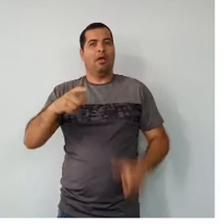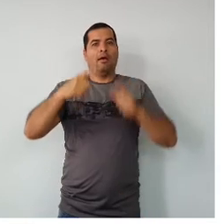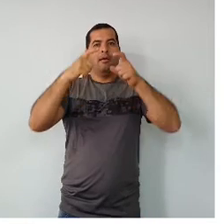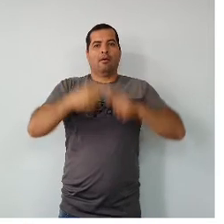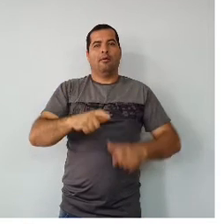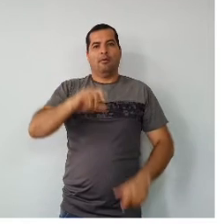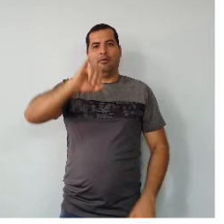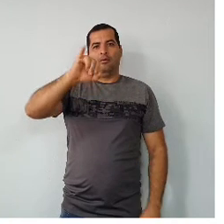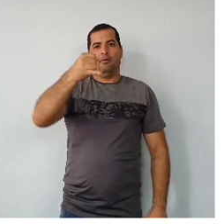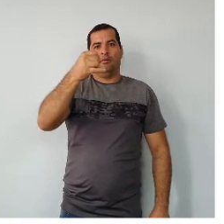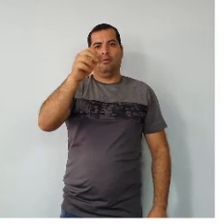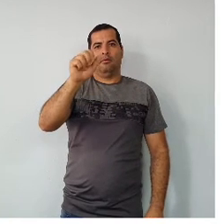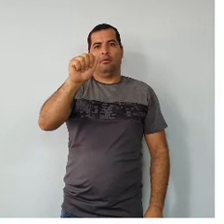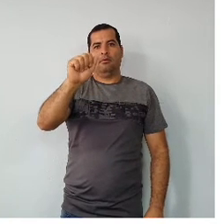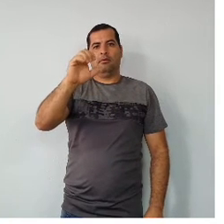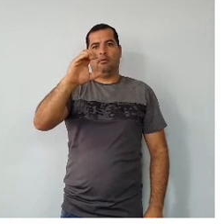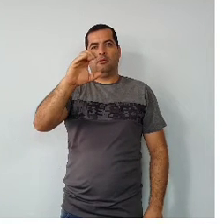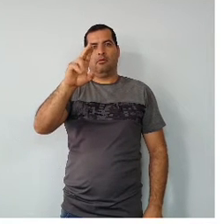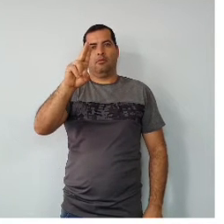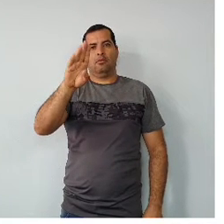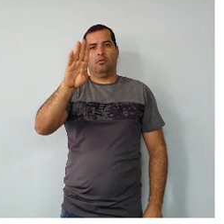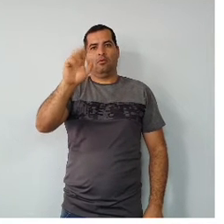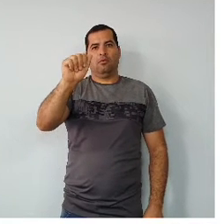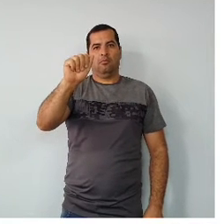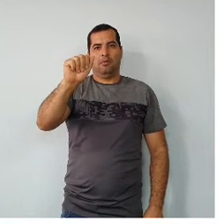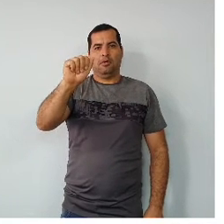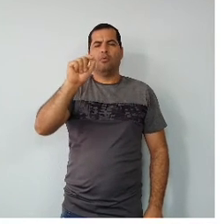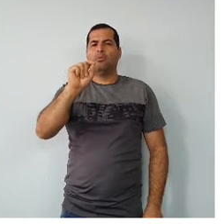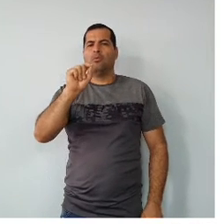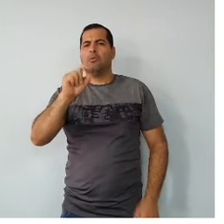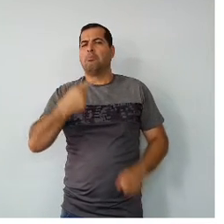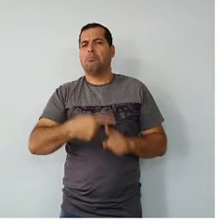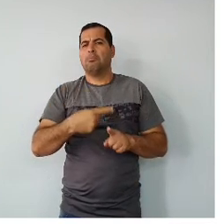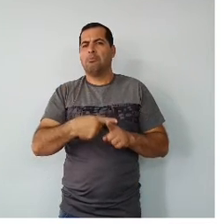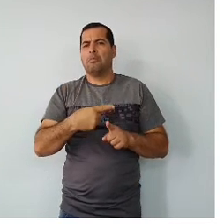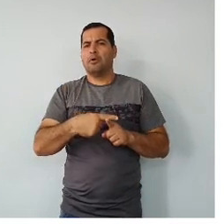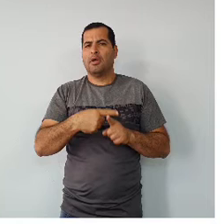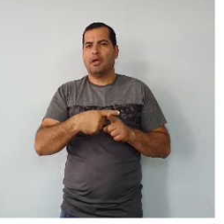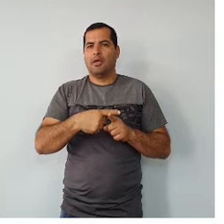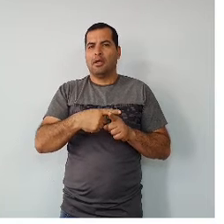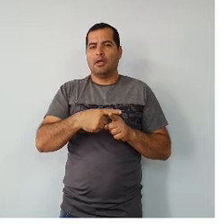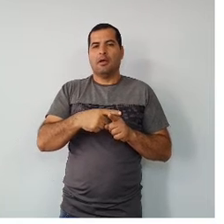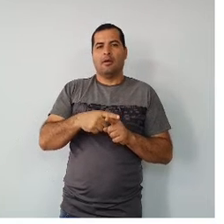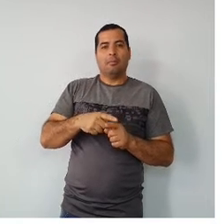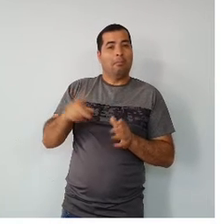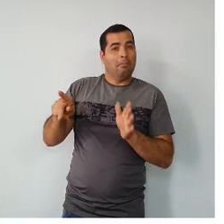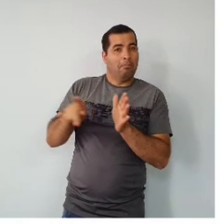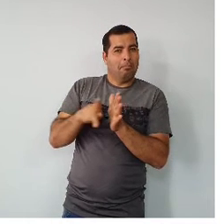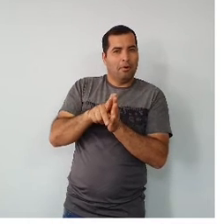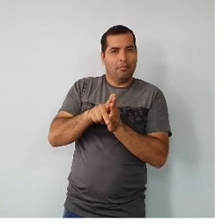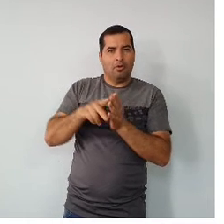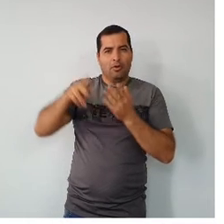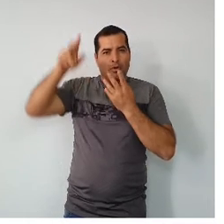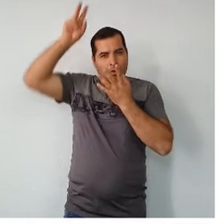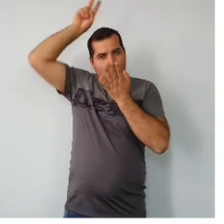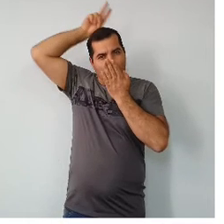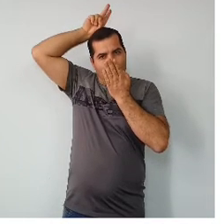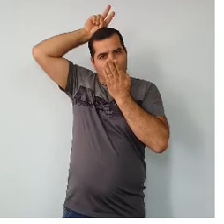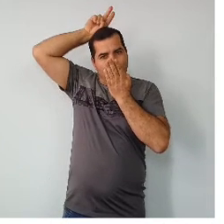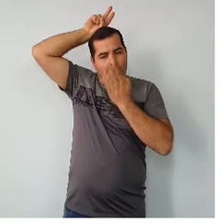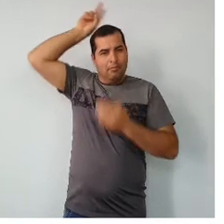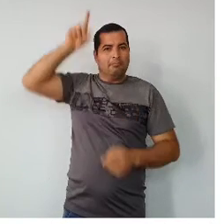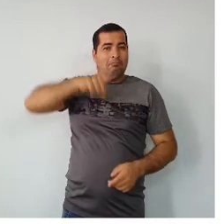de Jacuba. O nome é em homenagem, e de origem aí tupi-guarani, que significa